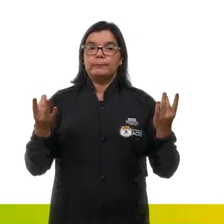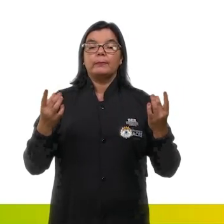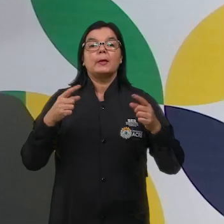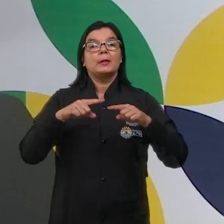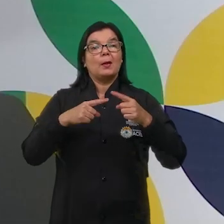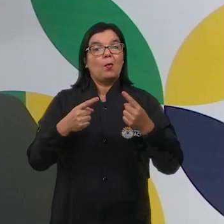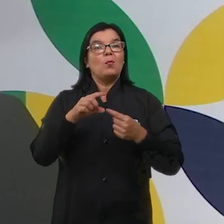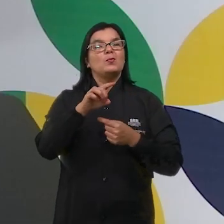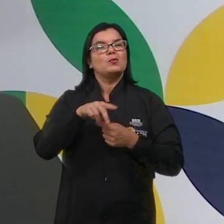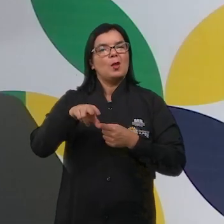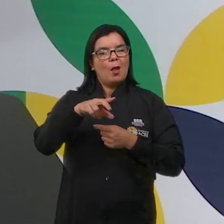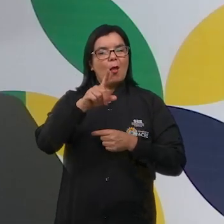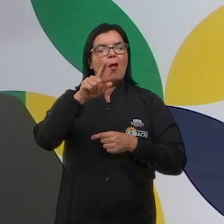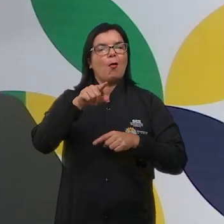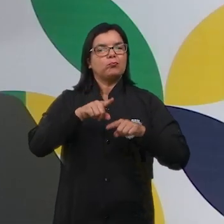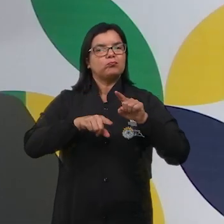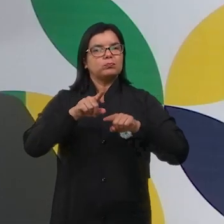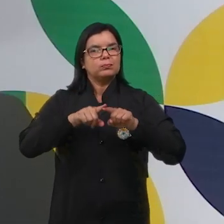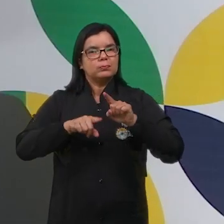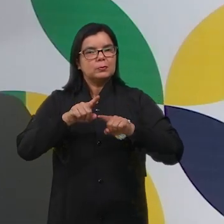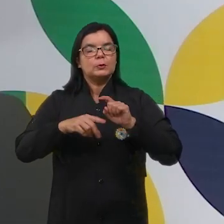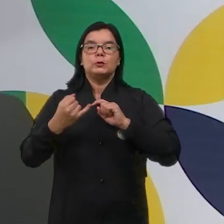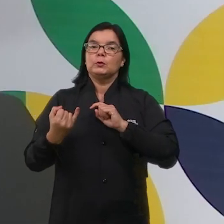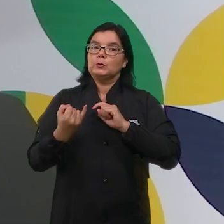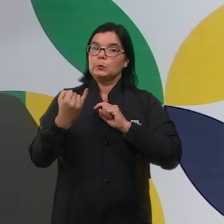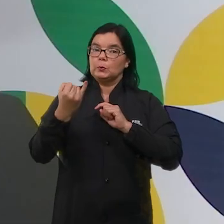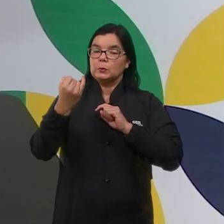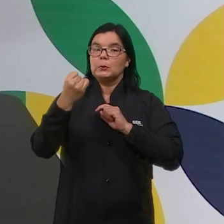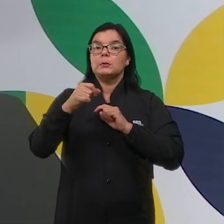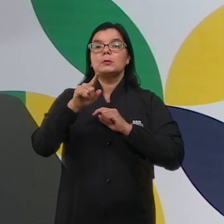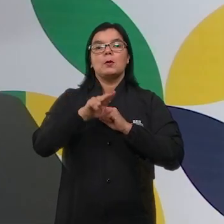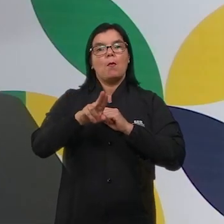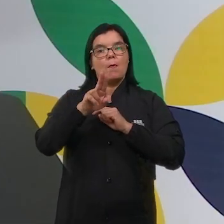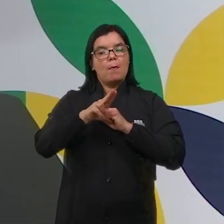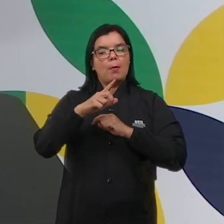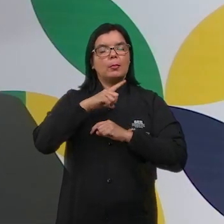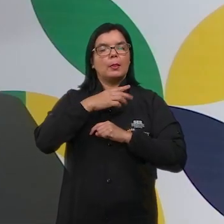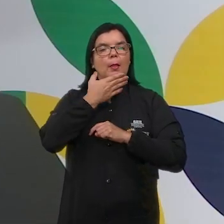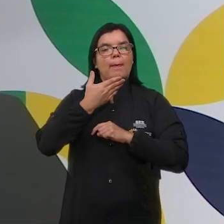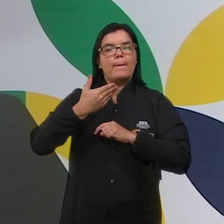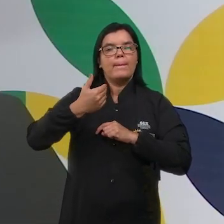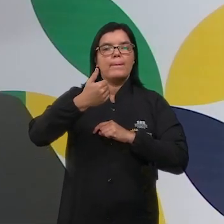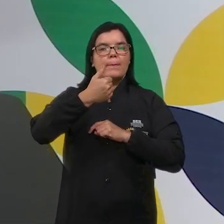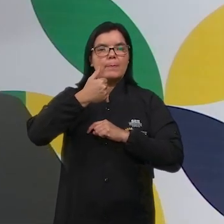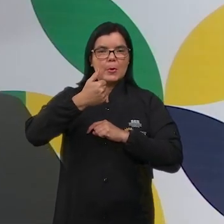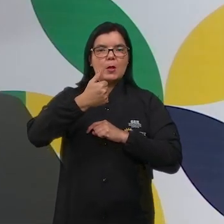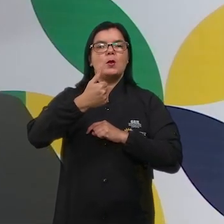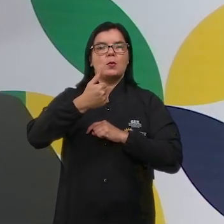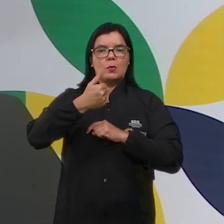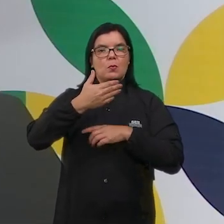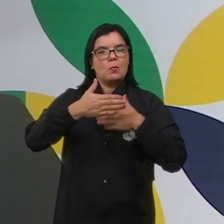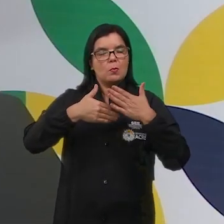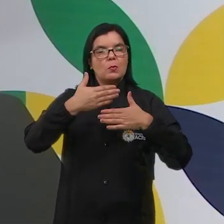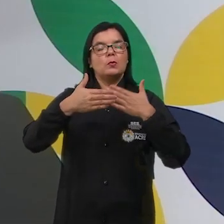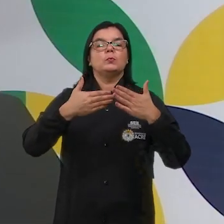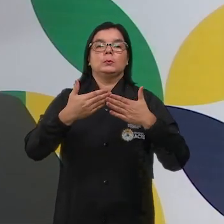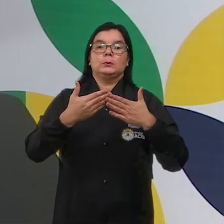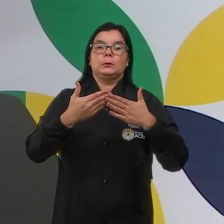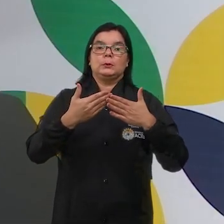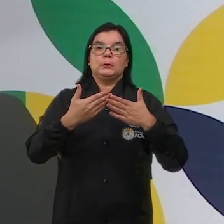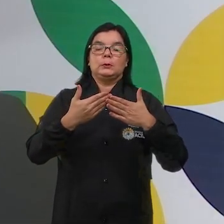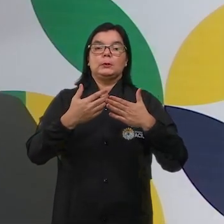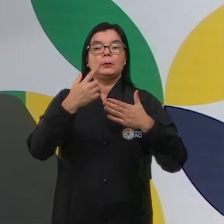Então, é um instrumento, é uma ferramenta que eu vou utilizar para obter um melhor resultado. E aí, nesse caso aqui,